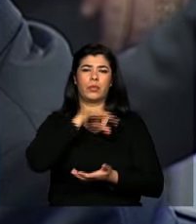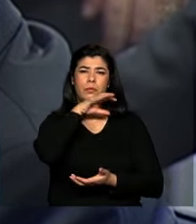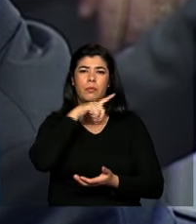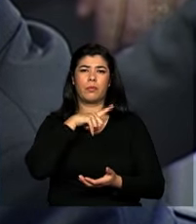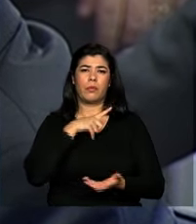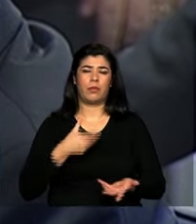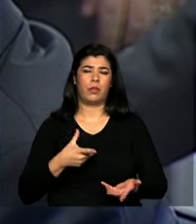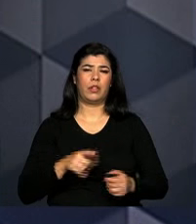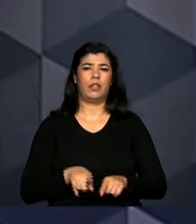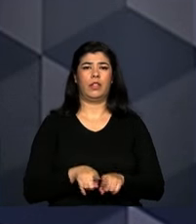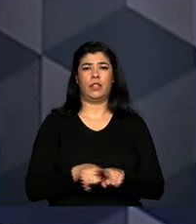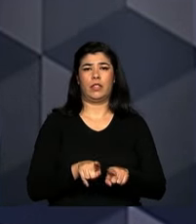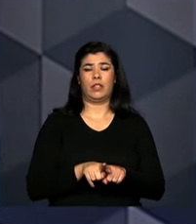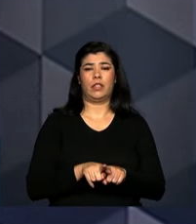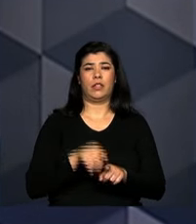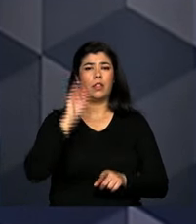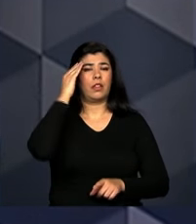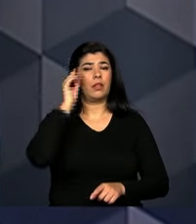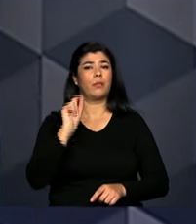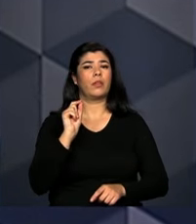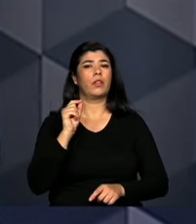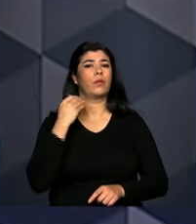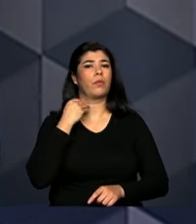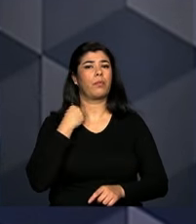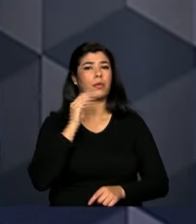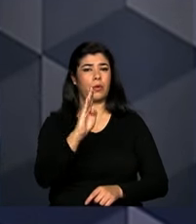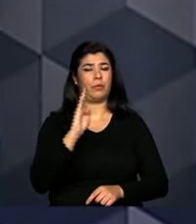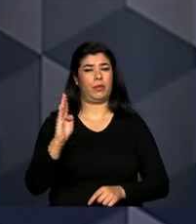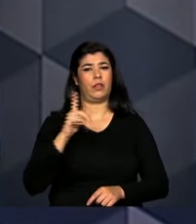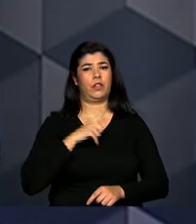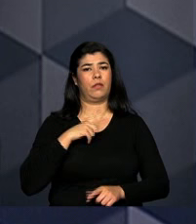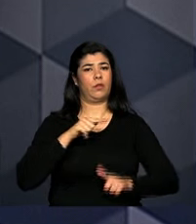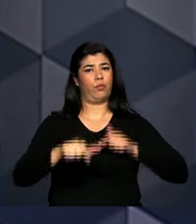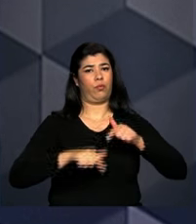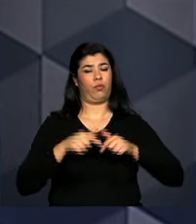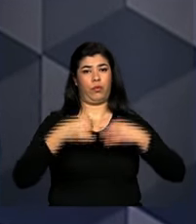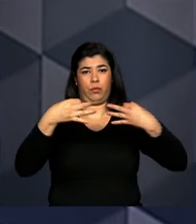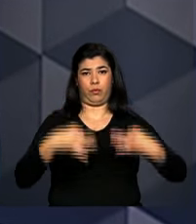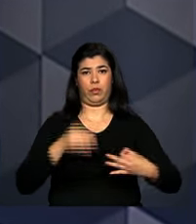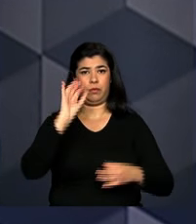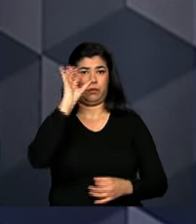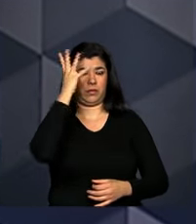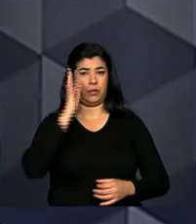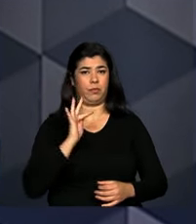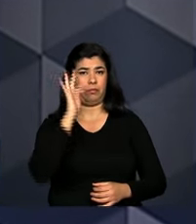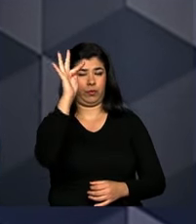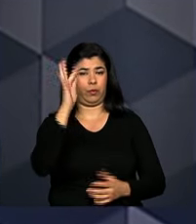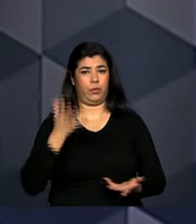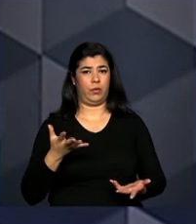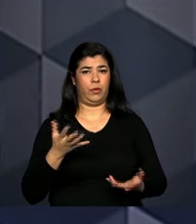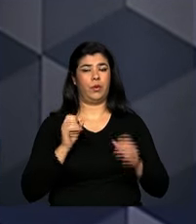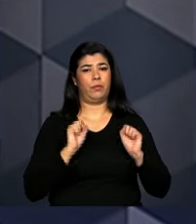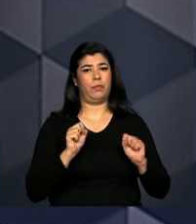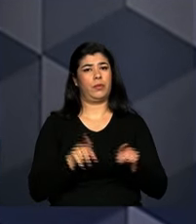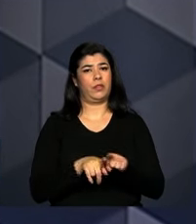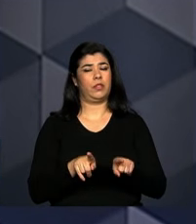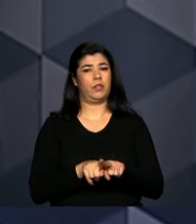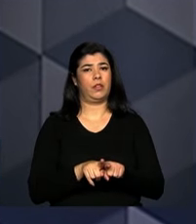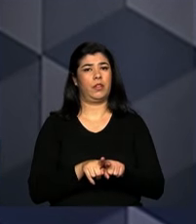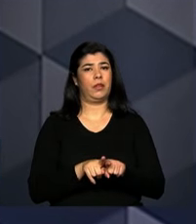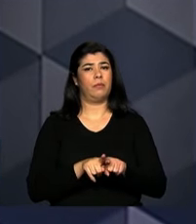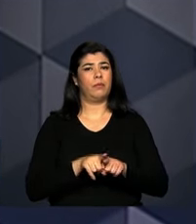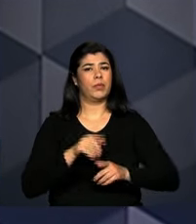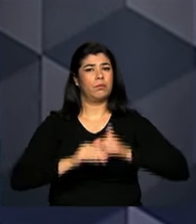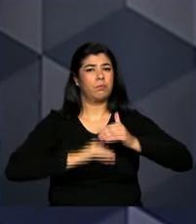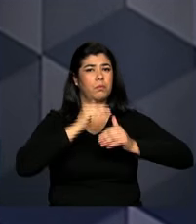feita, entendemos que o Banco do Brasil cumpre um papel decisivo para que possamos fazer